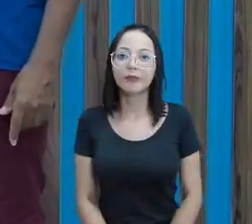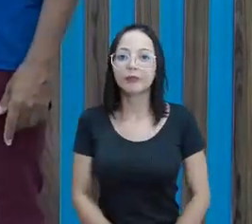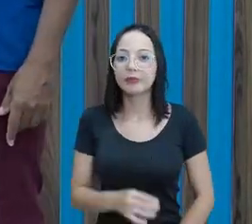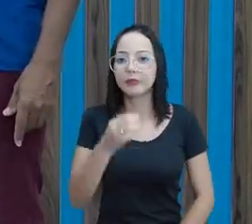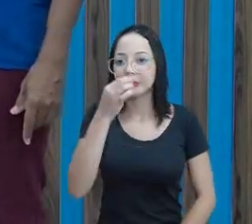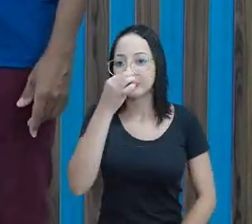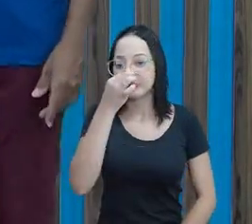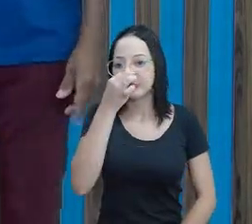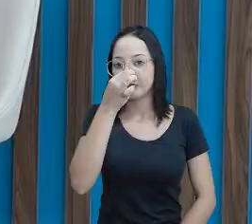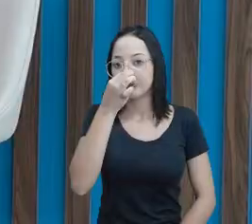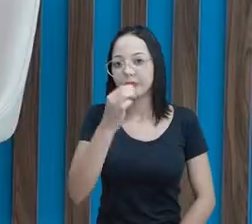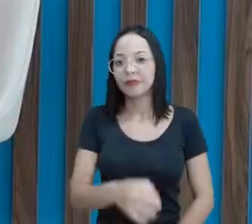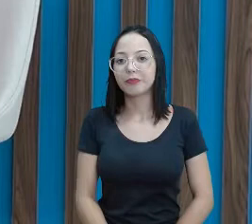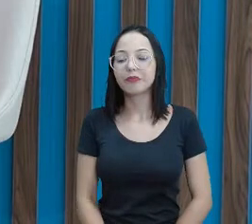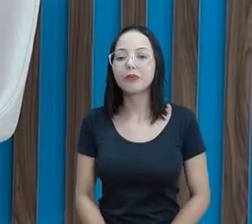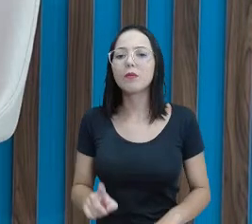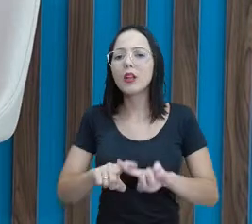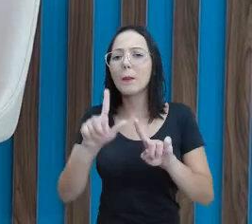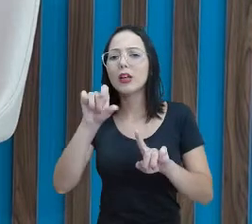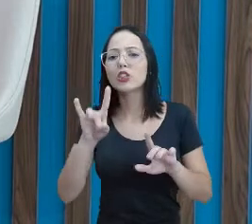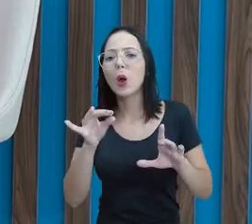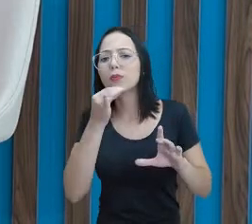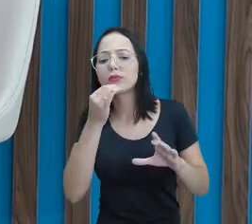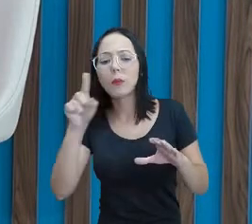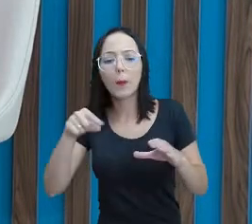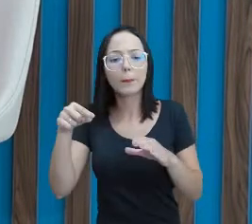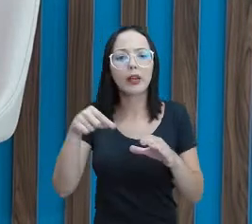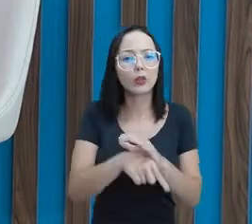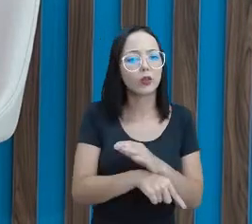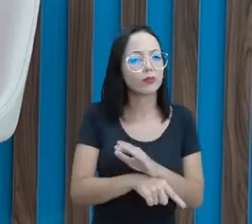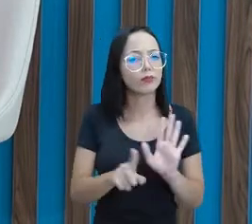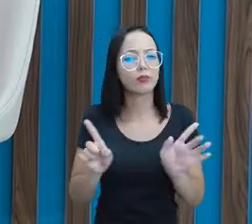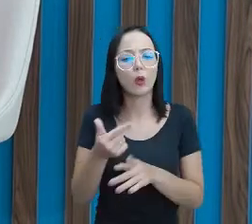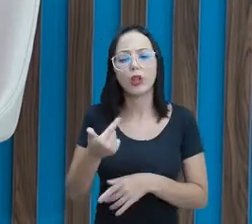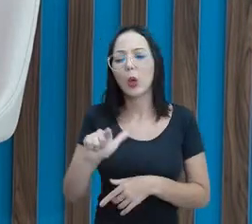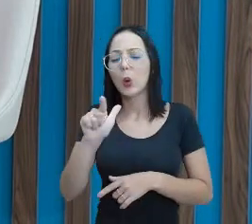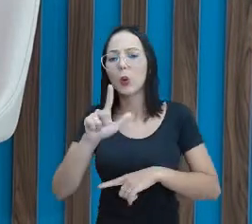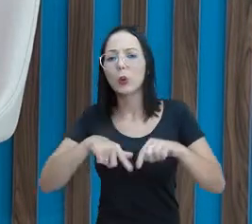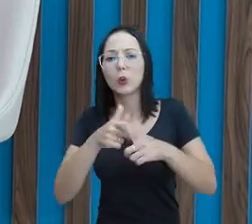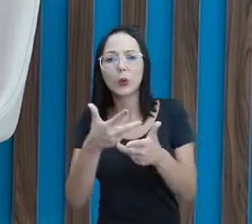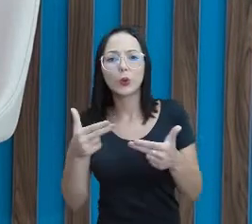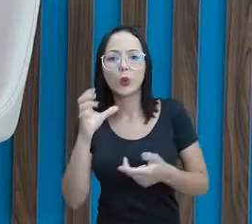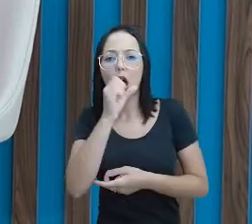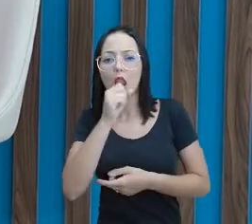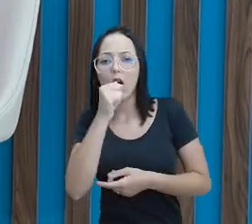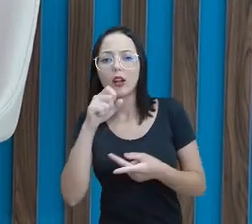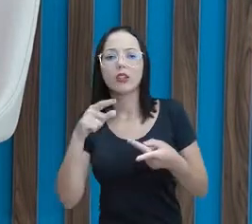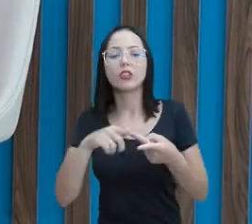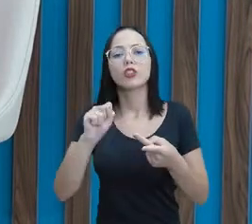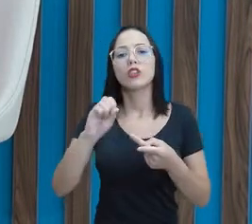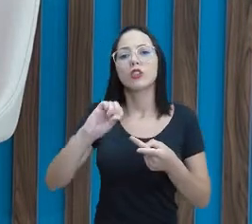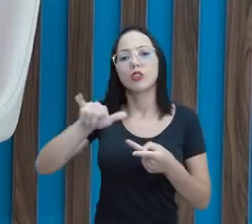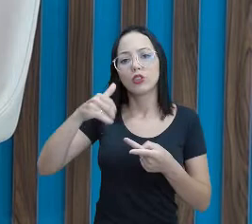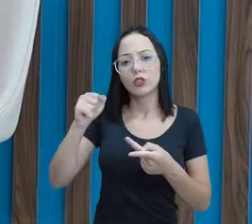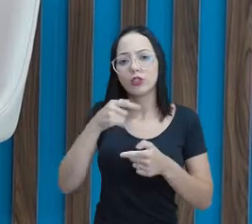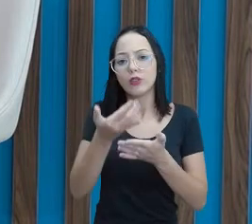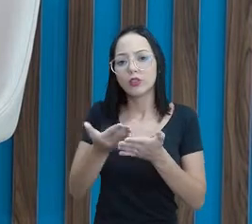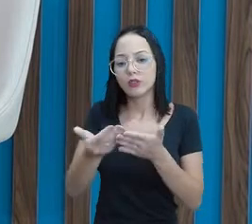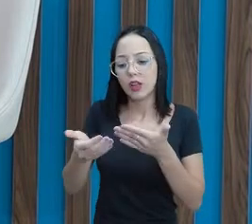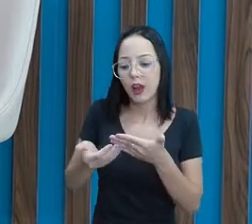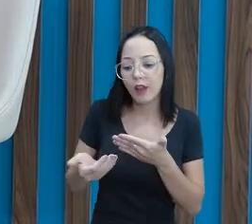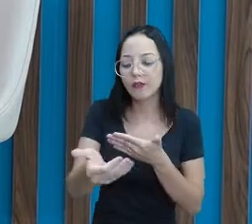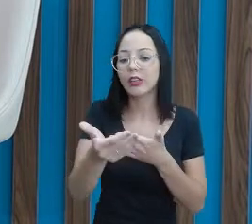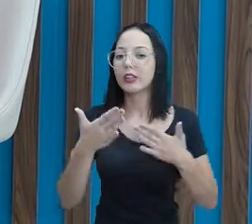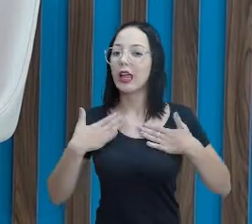Agora, claro, né, que não só se limita ao petróleo, né? Nós temos outros produtos também, como laranja, soja, enfim. Vocês vão ver isso mais na frente. Calma,